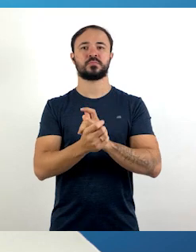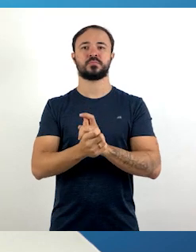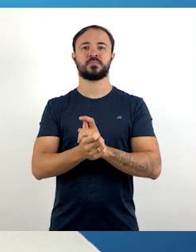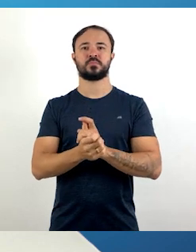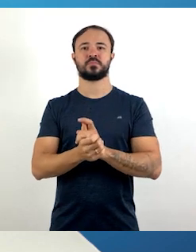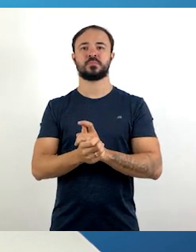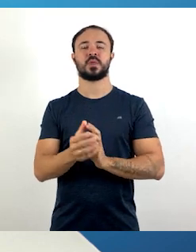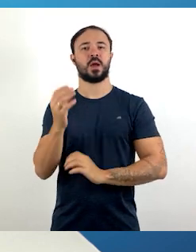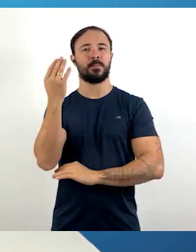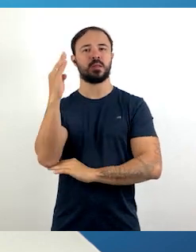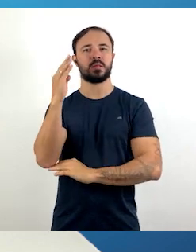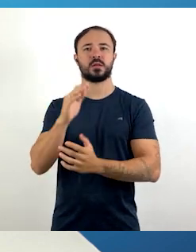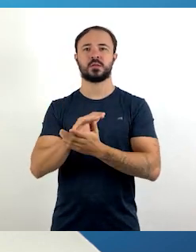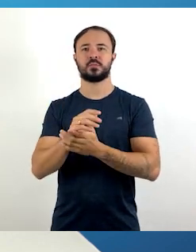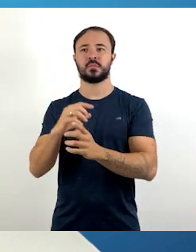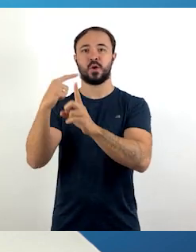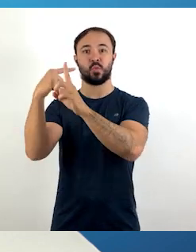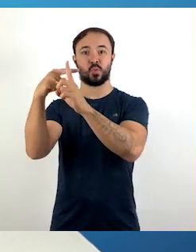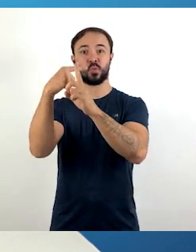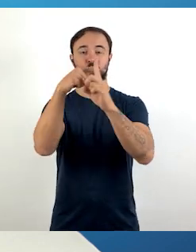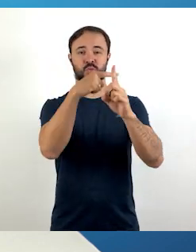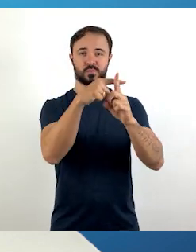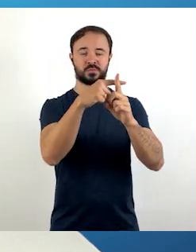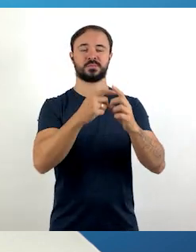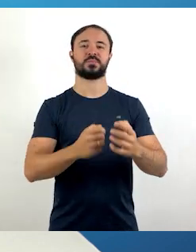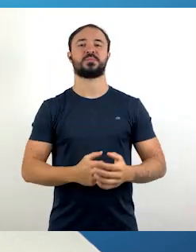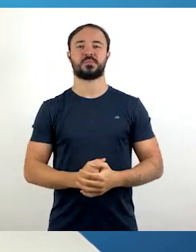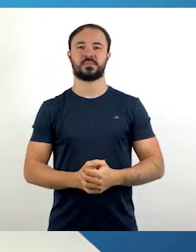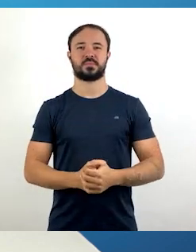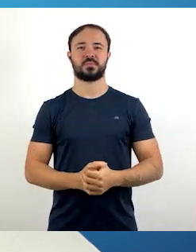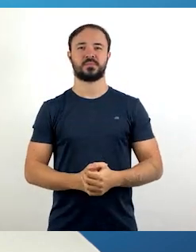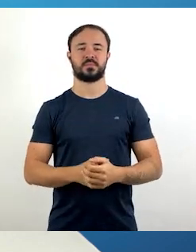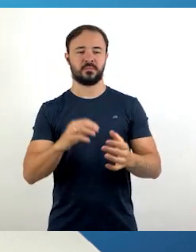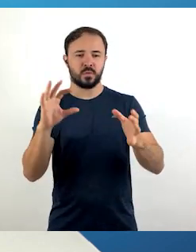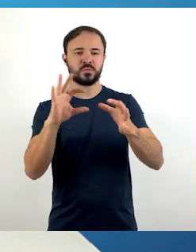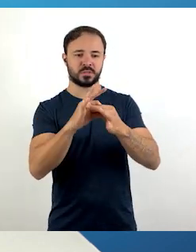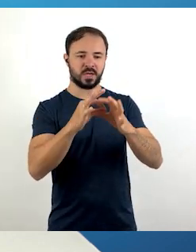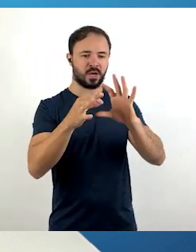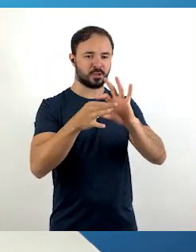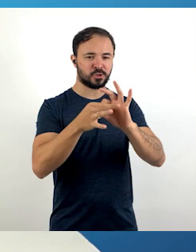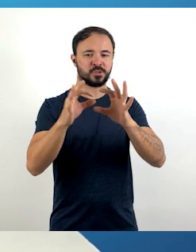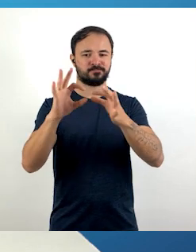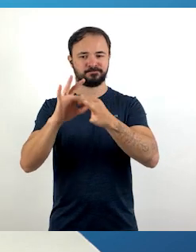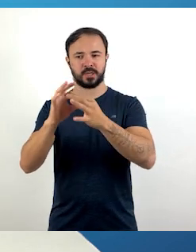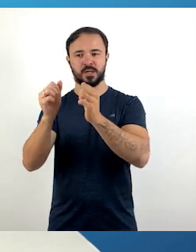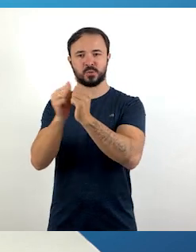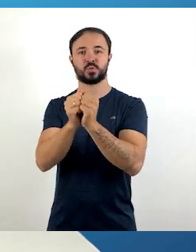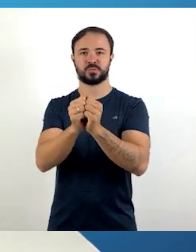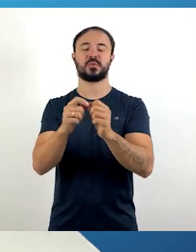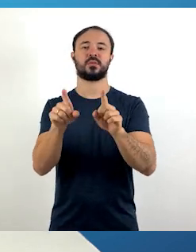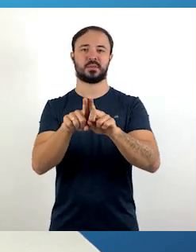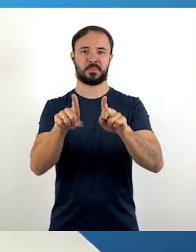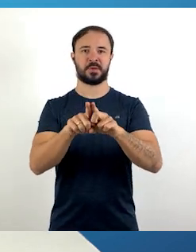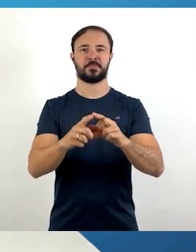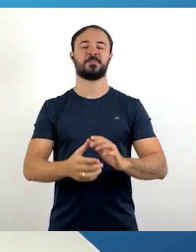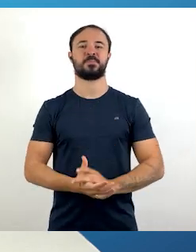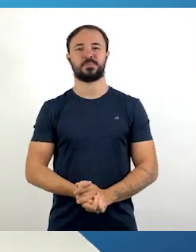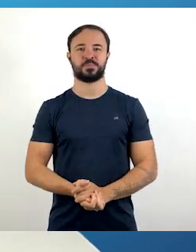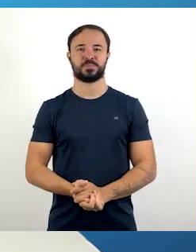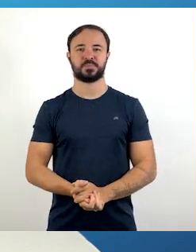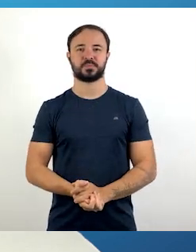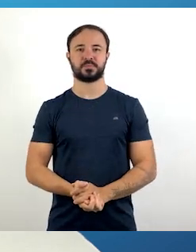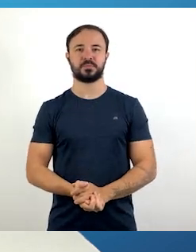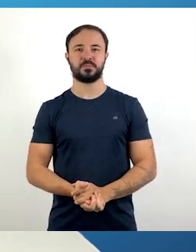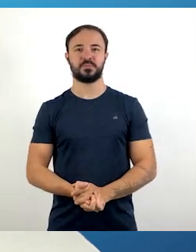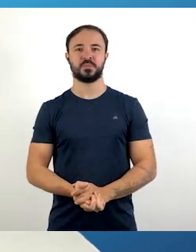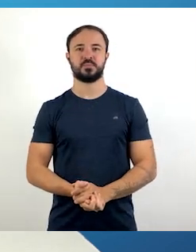Esses palitos têm um formato de cruz na ponta, onde eles vão se encaixar com essas engrenagens. Para isso, vamos inserir